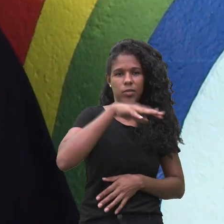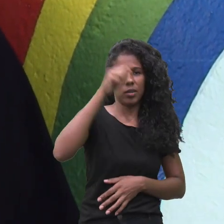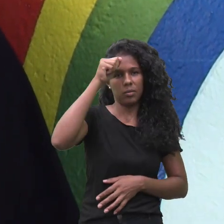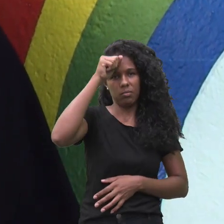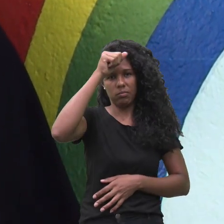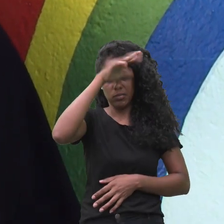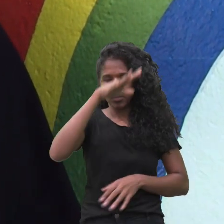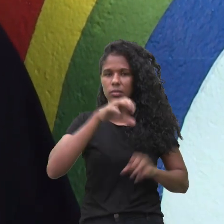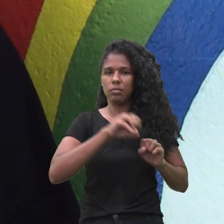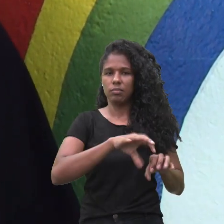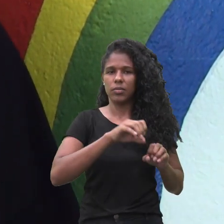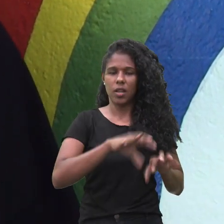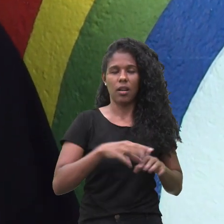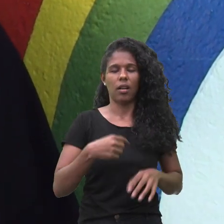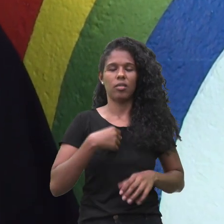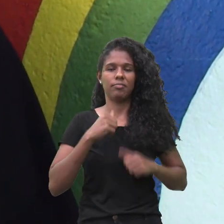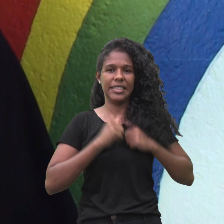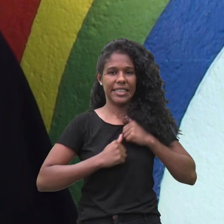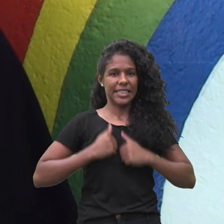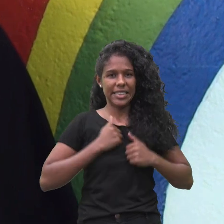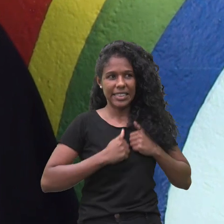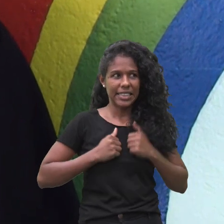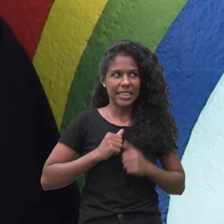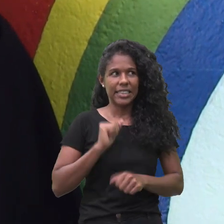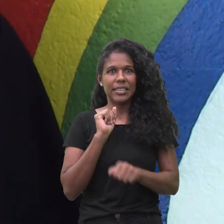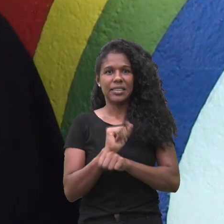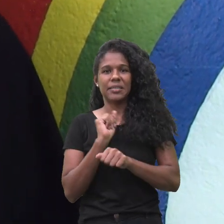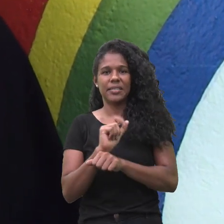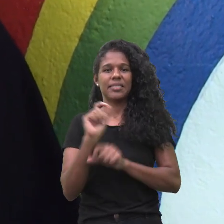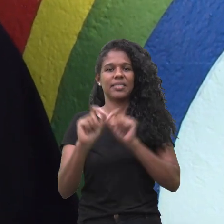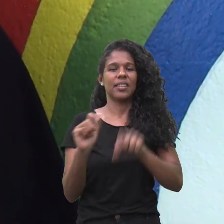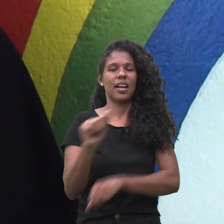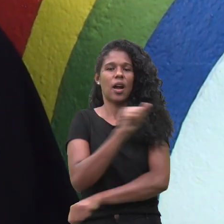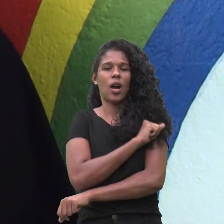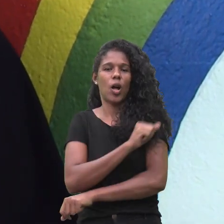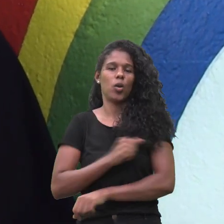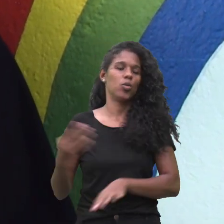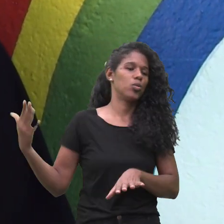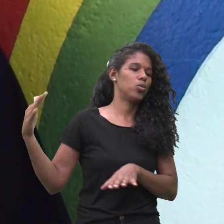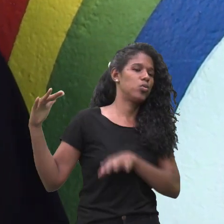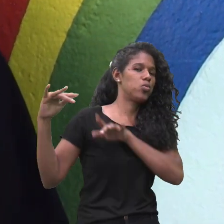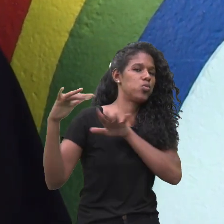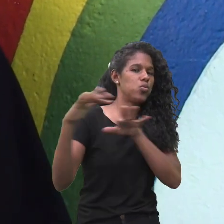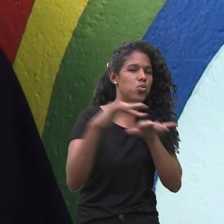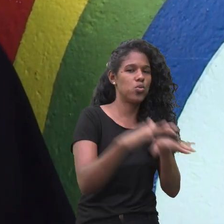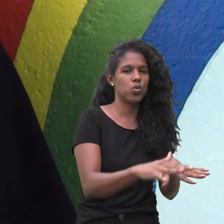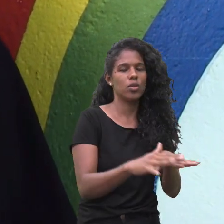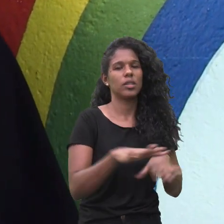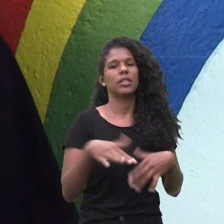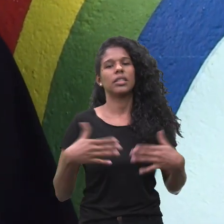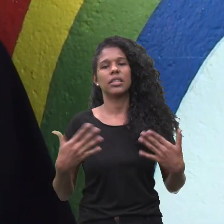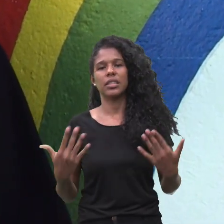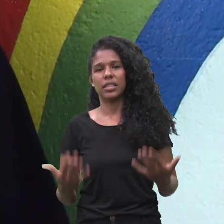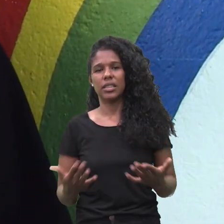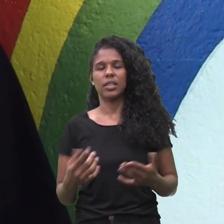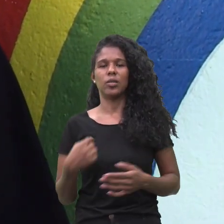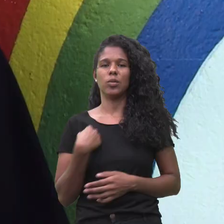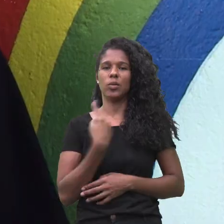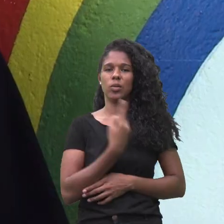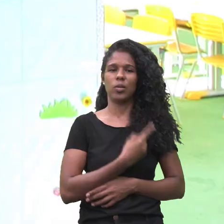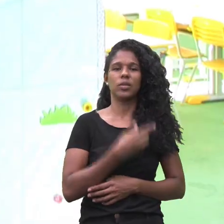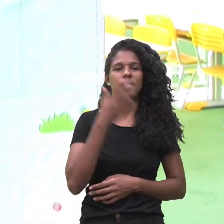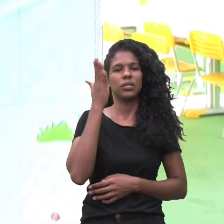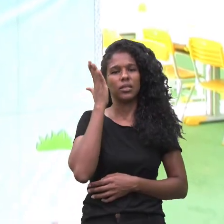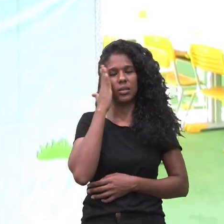chegada dos nossos alunos e aguardamos você para realizar os sonhos de vocês e os novos projetos aqui na